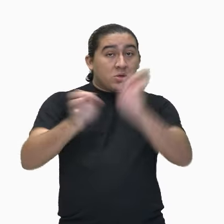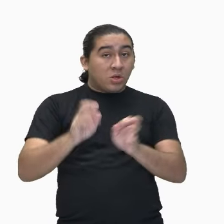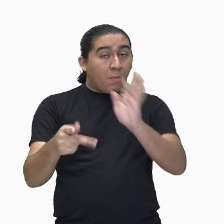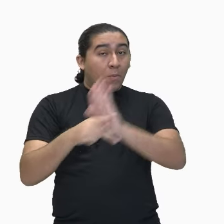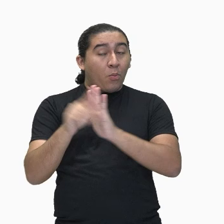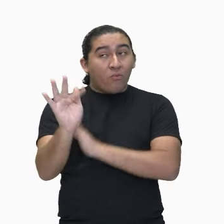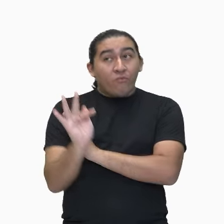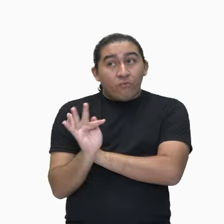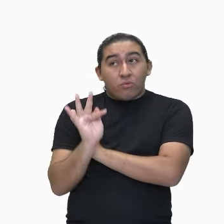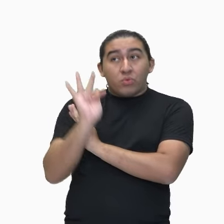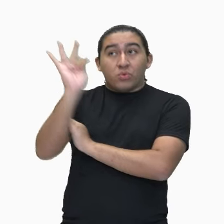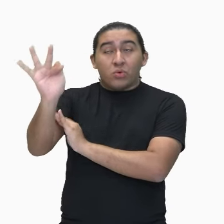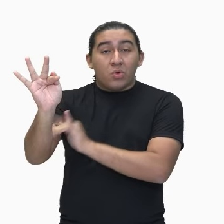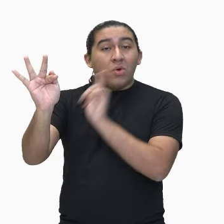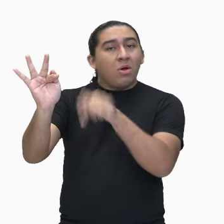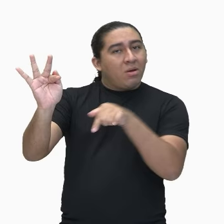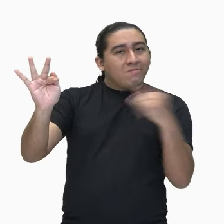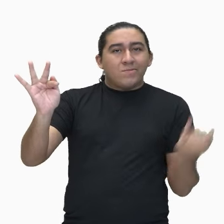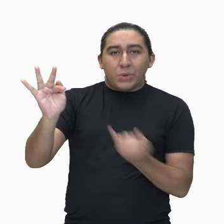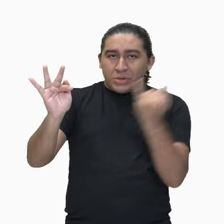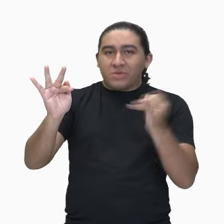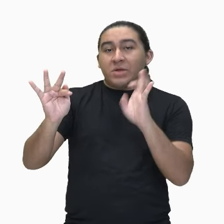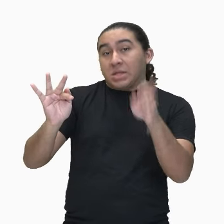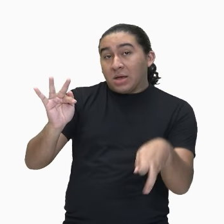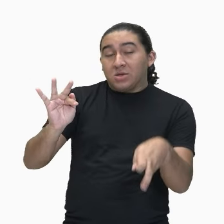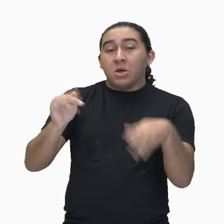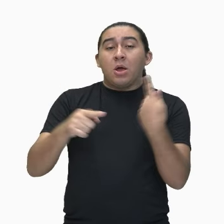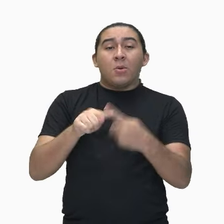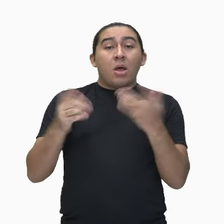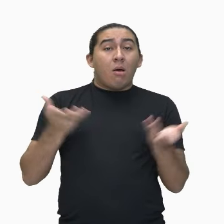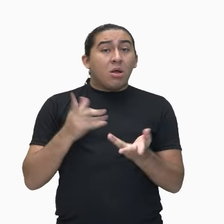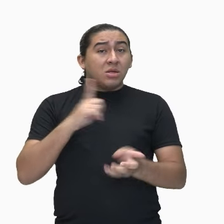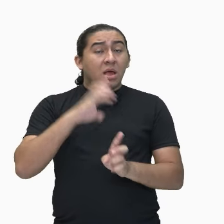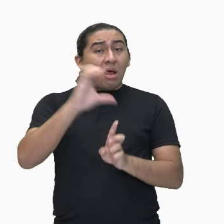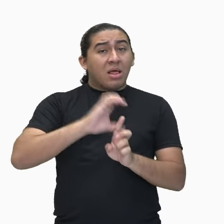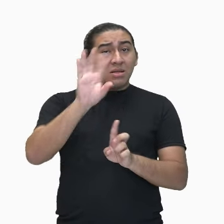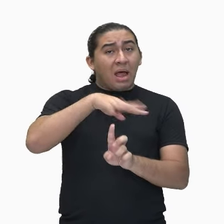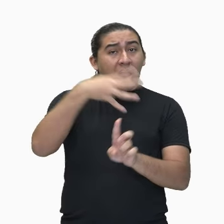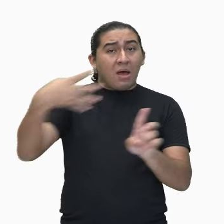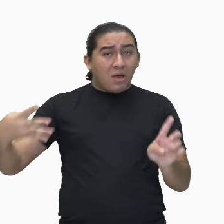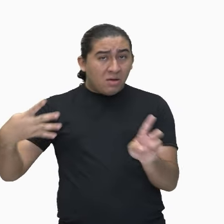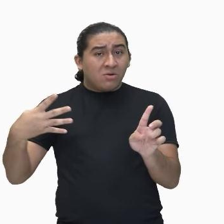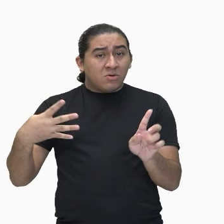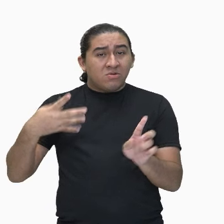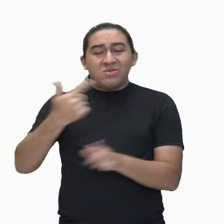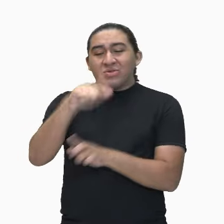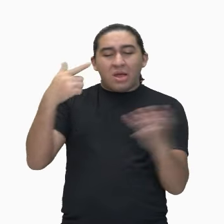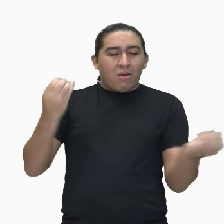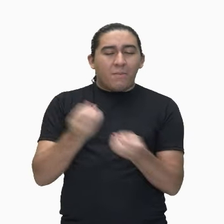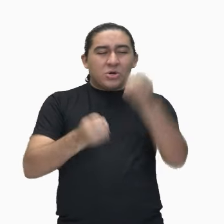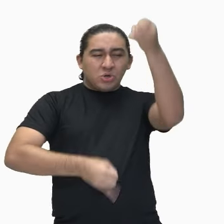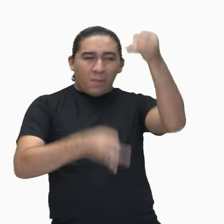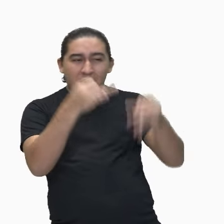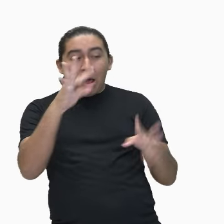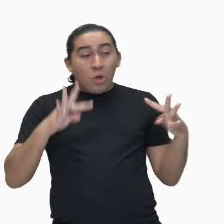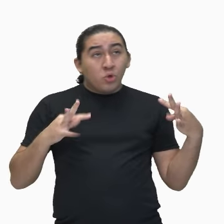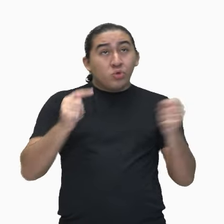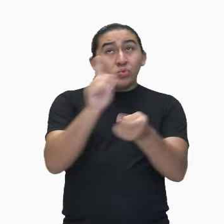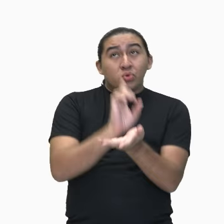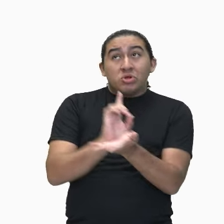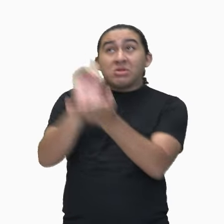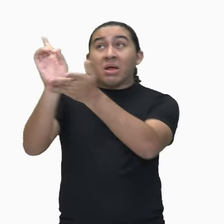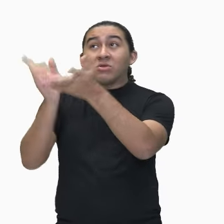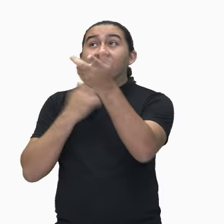ser muito importante na Grécia, porque agora eu tenho um calendário. Eu não vou mais explicar tudo pelos deuses